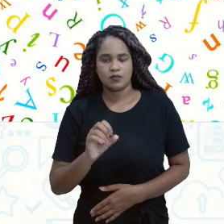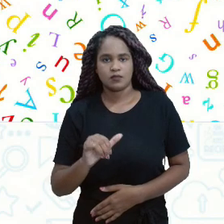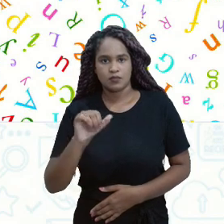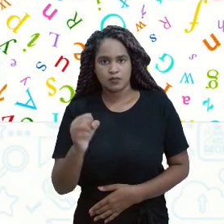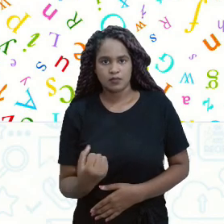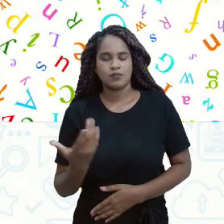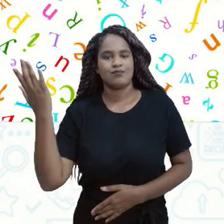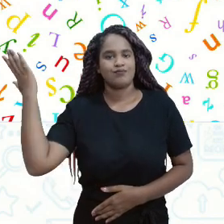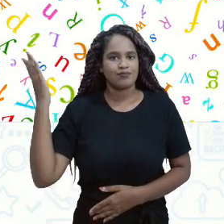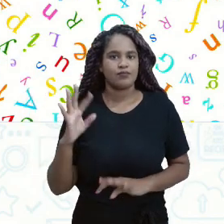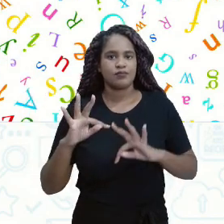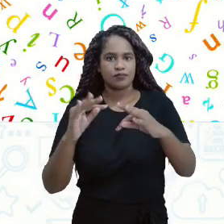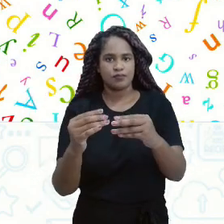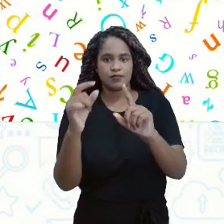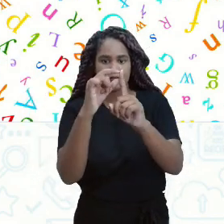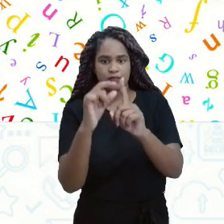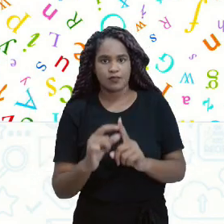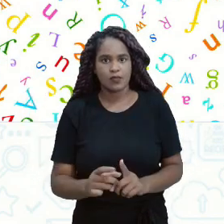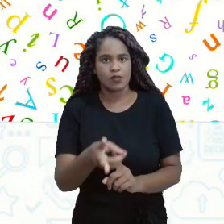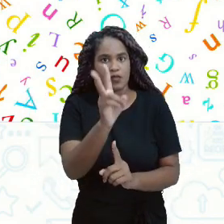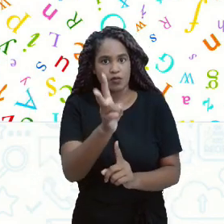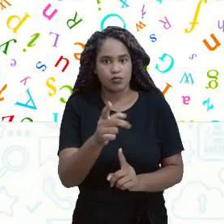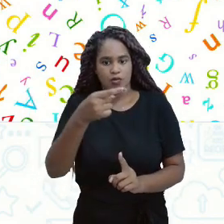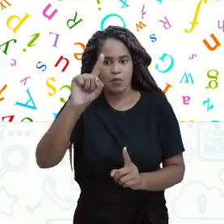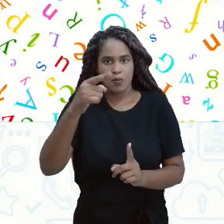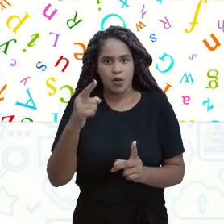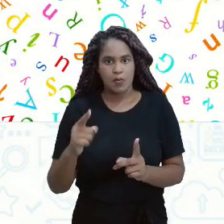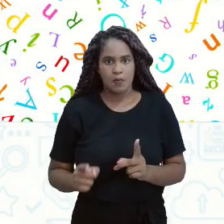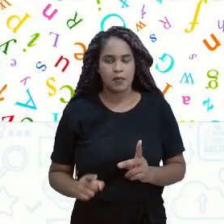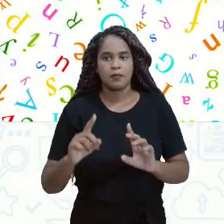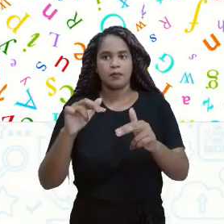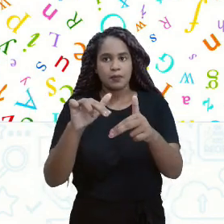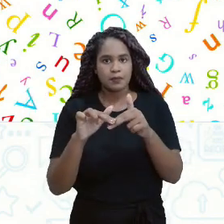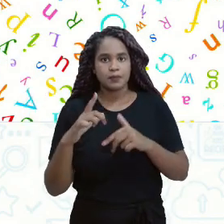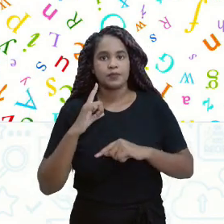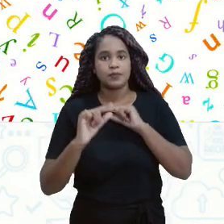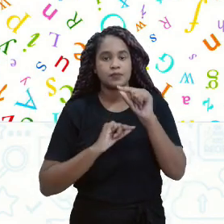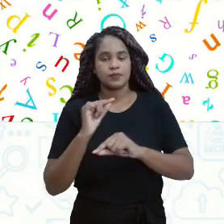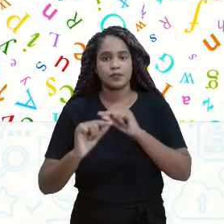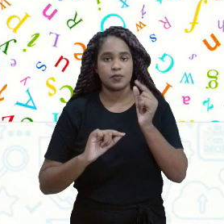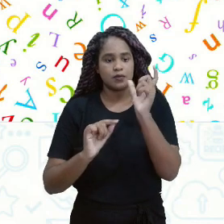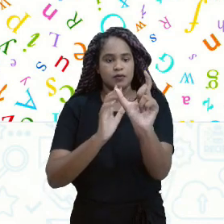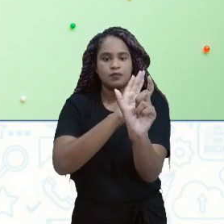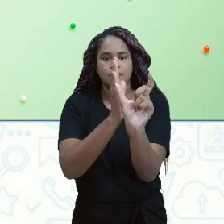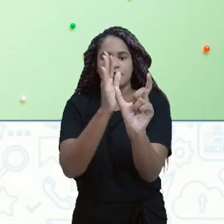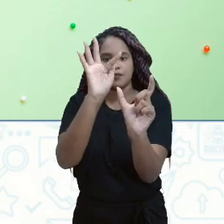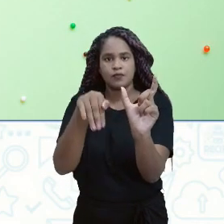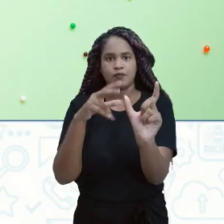anzóis. Essas palavras permanecem acentuadas porque a sílaba tônica é a última. Vamos